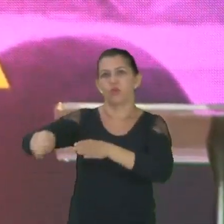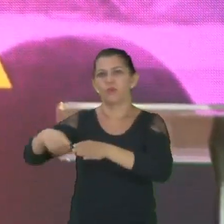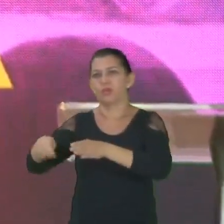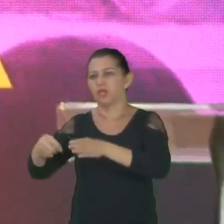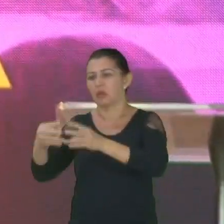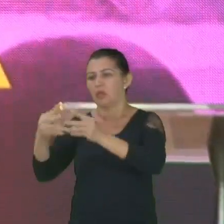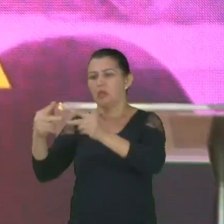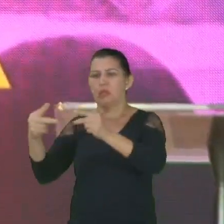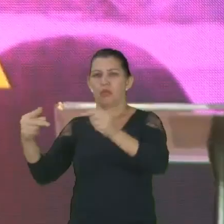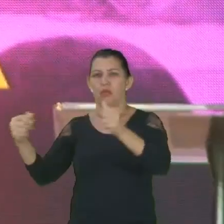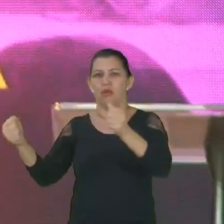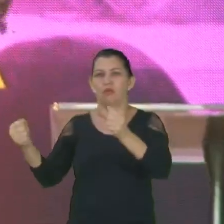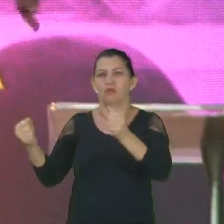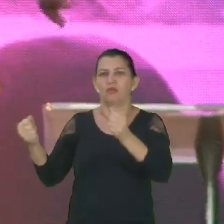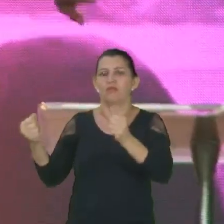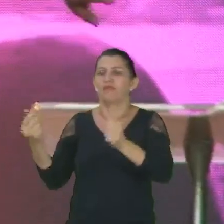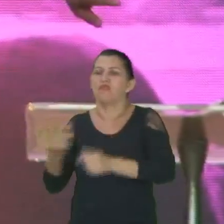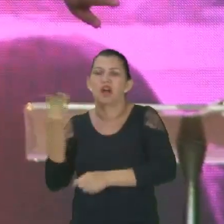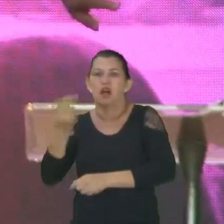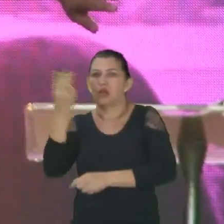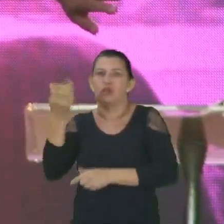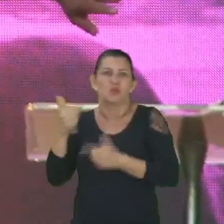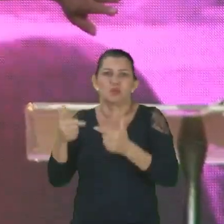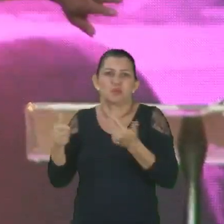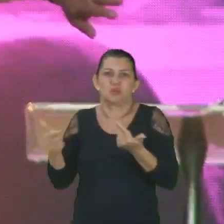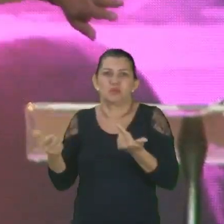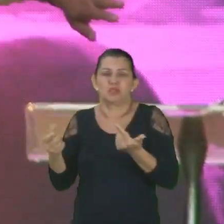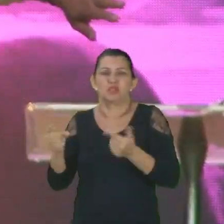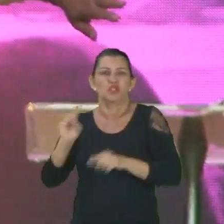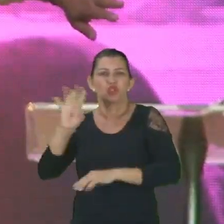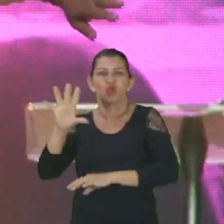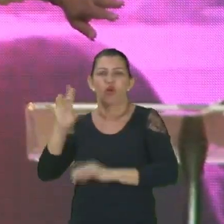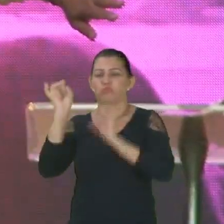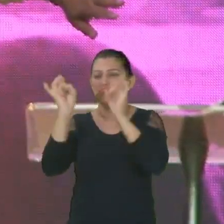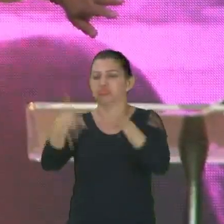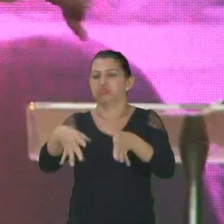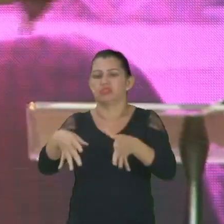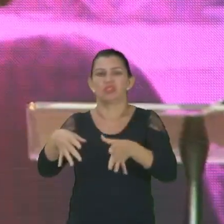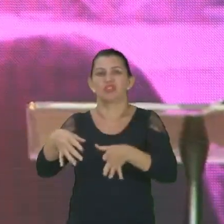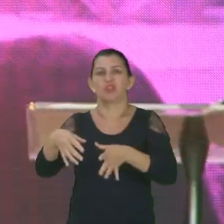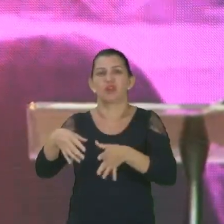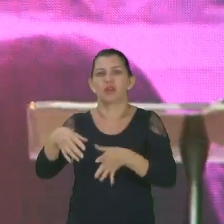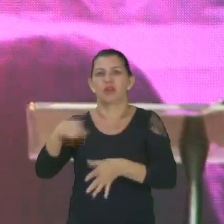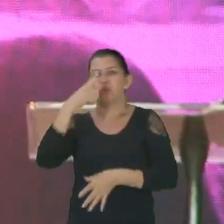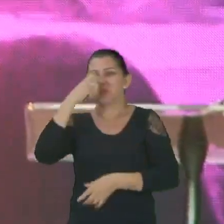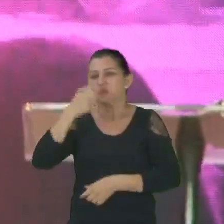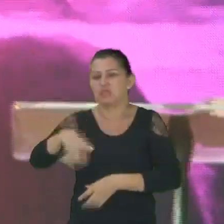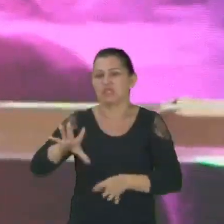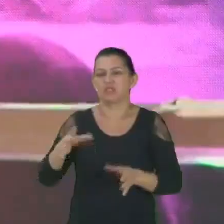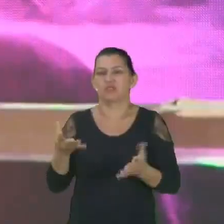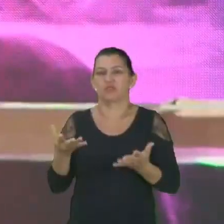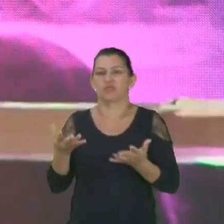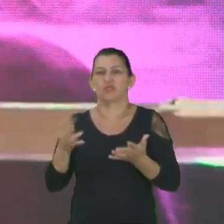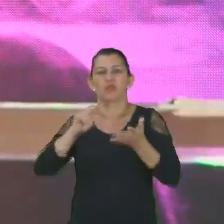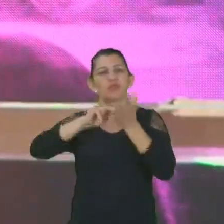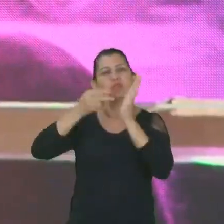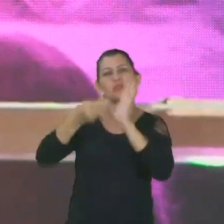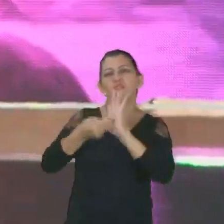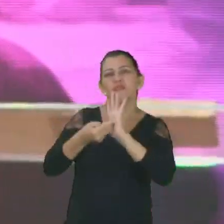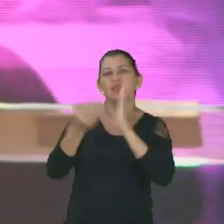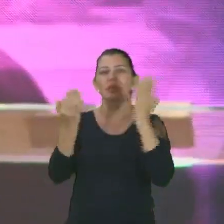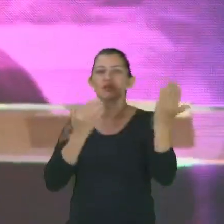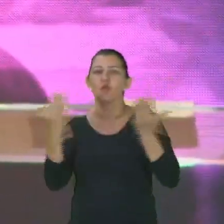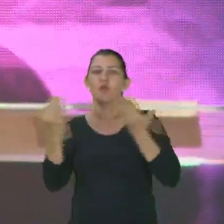a não ser para ser jogado fora e descartado. Então, uma igreja que se parece